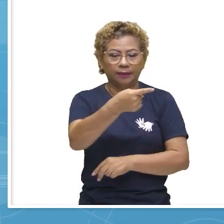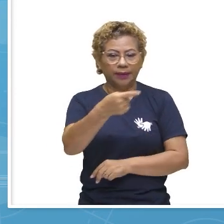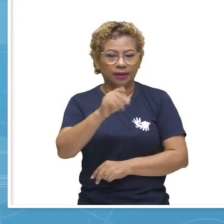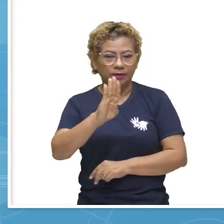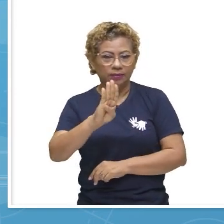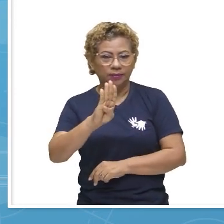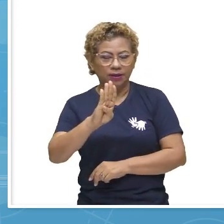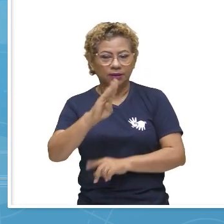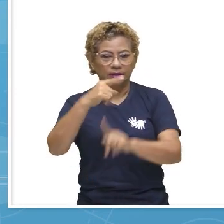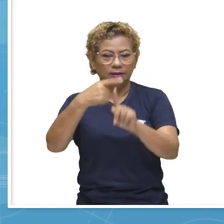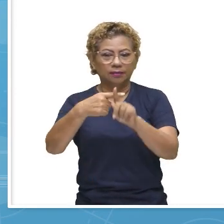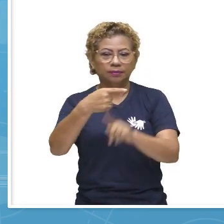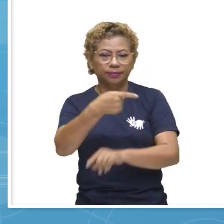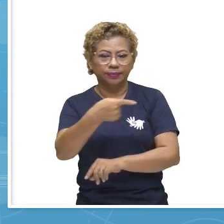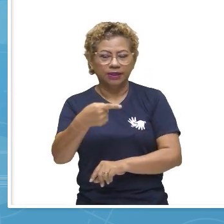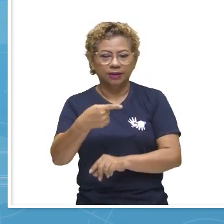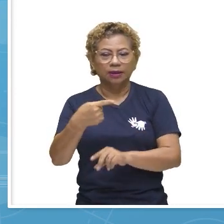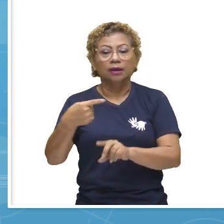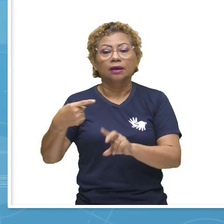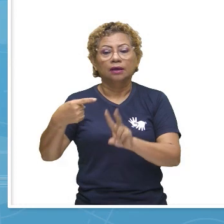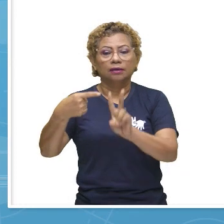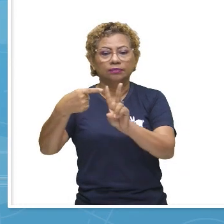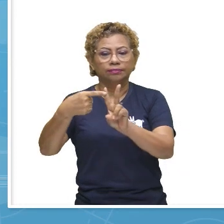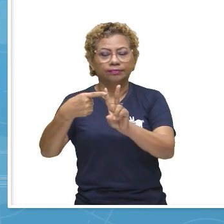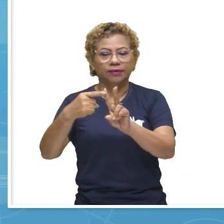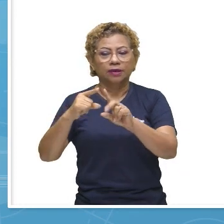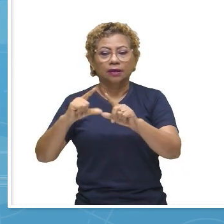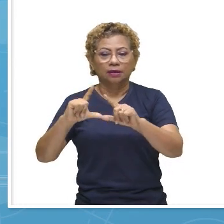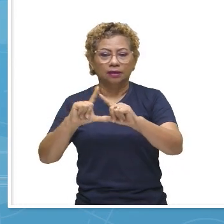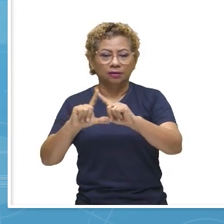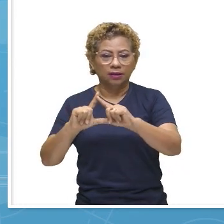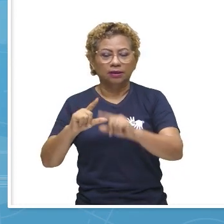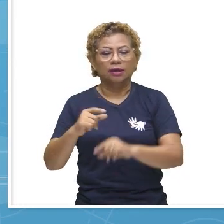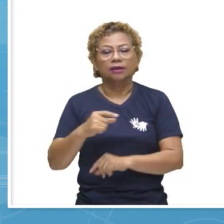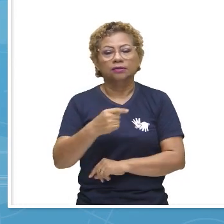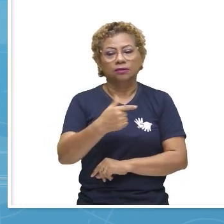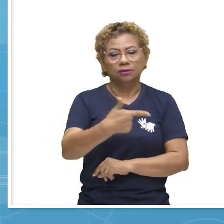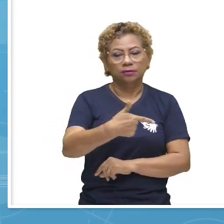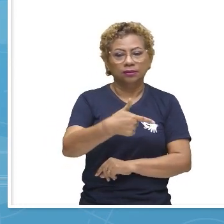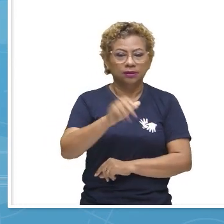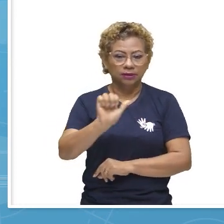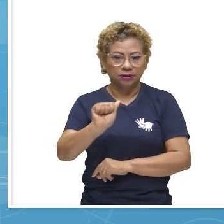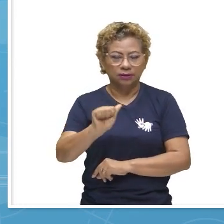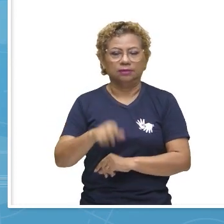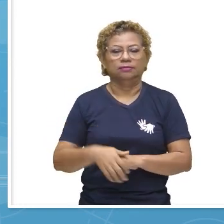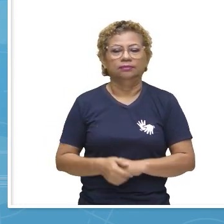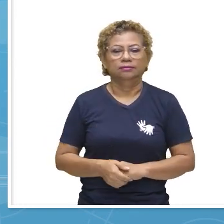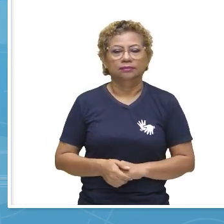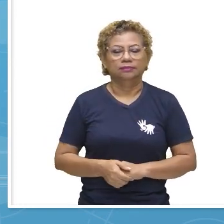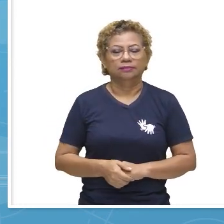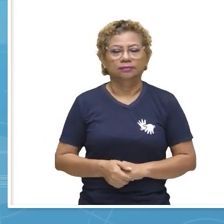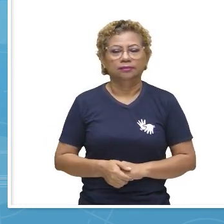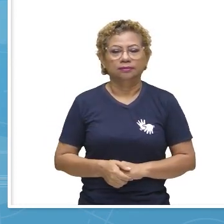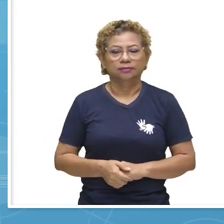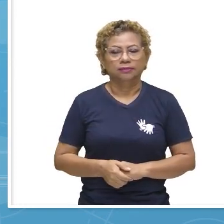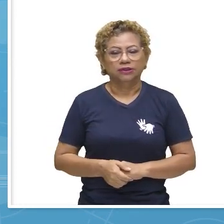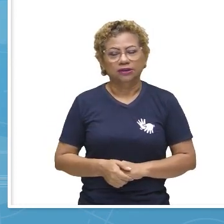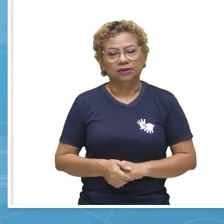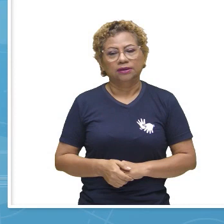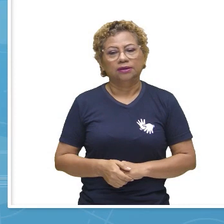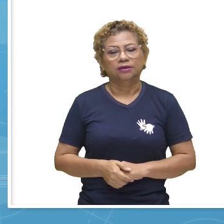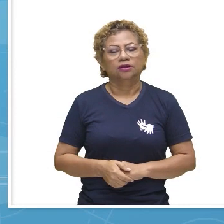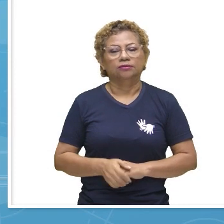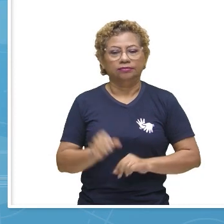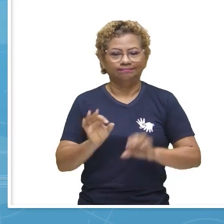segundo grau. X é igual a menos b mais ou menos raiz quadrada de delta sobre 2a,